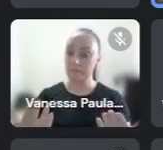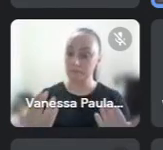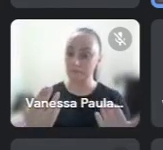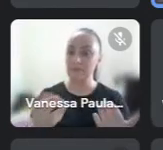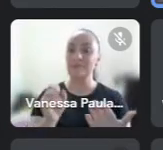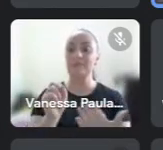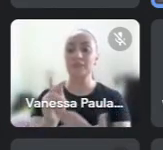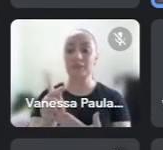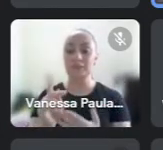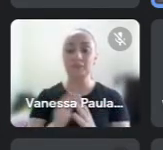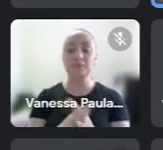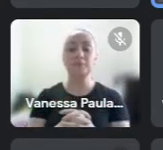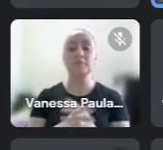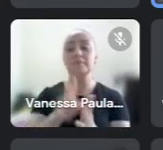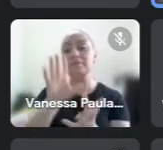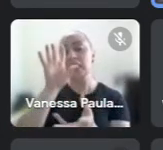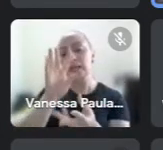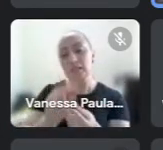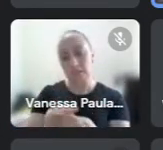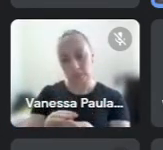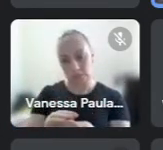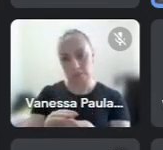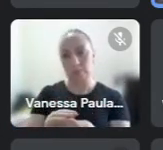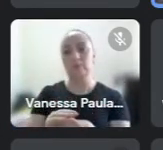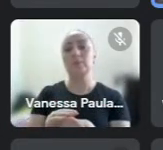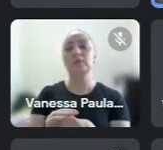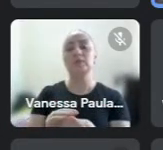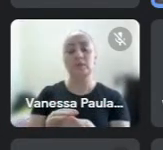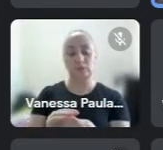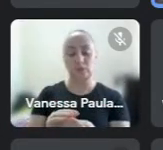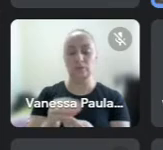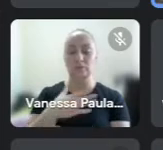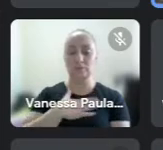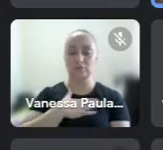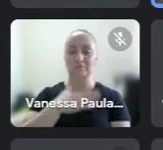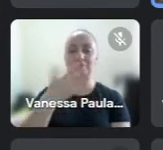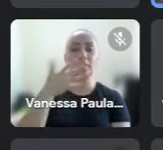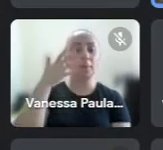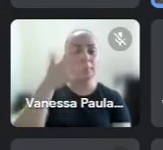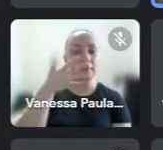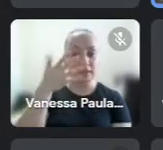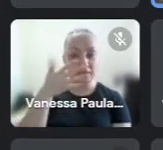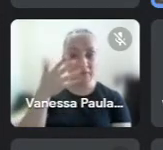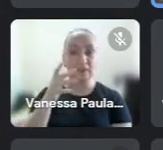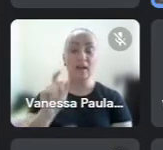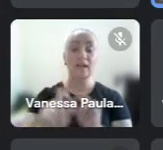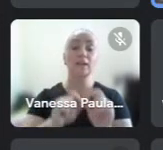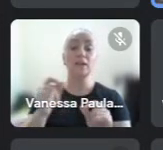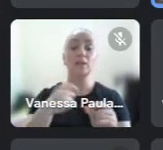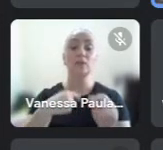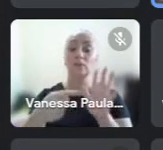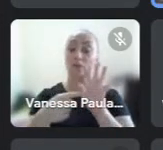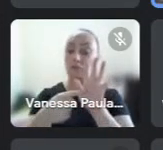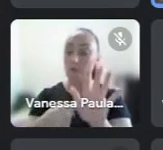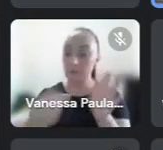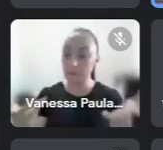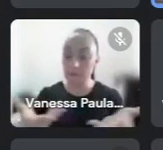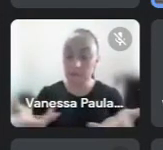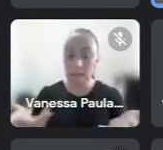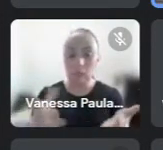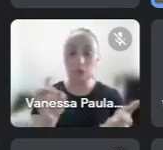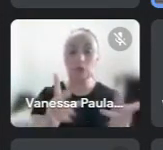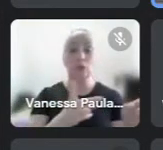Então resumindo a minha fala, o que a gente vai apresentar aqui vai desde a